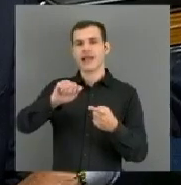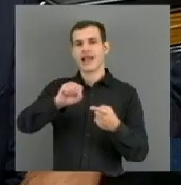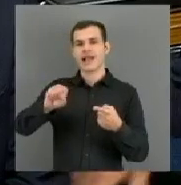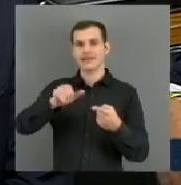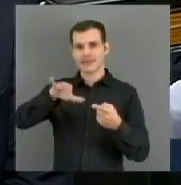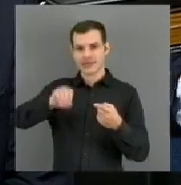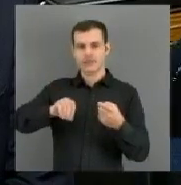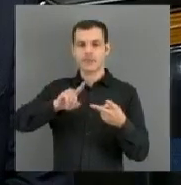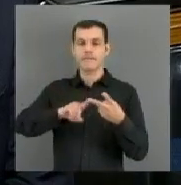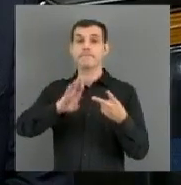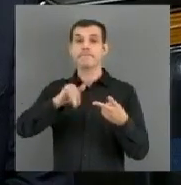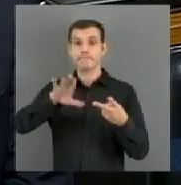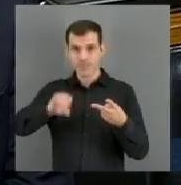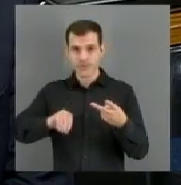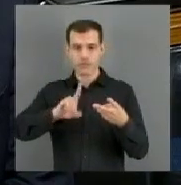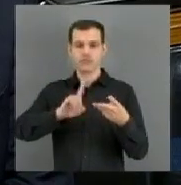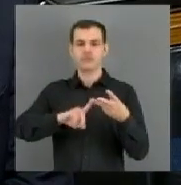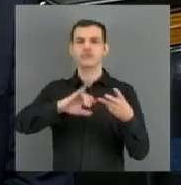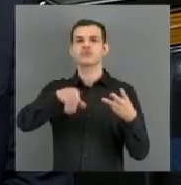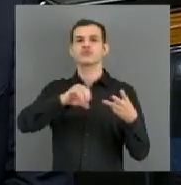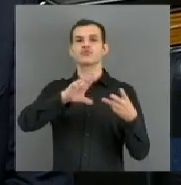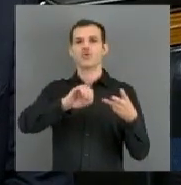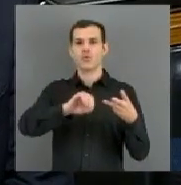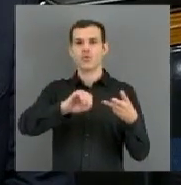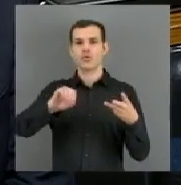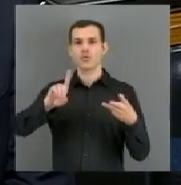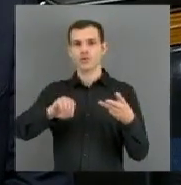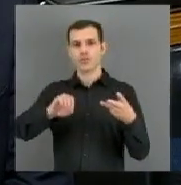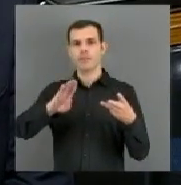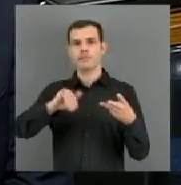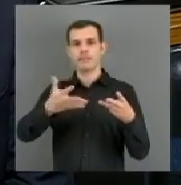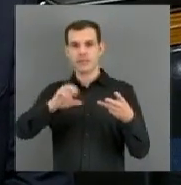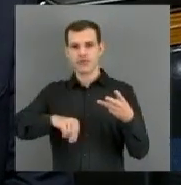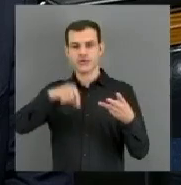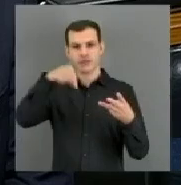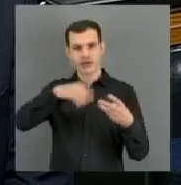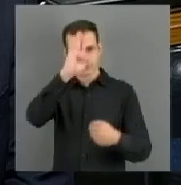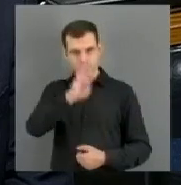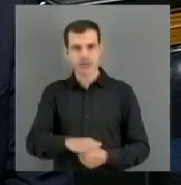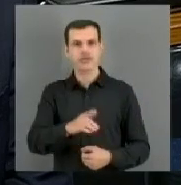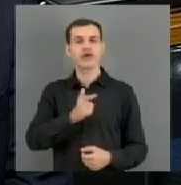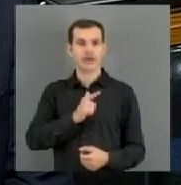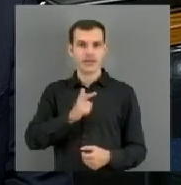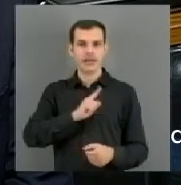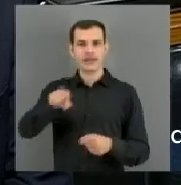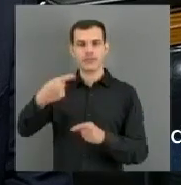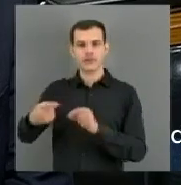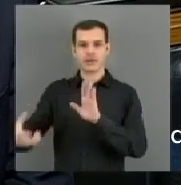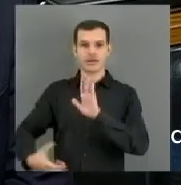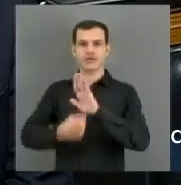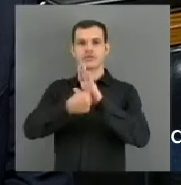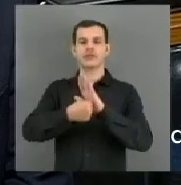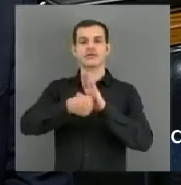Brasil, que foi aprovado na CCJ do Senado, sob o número 2234 de 2022. Eu tenho